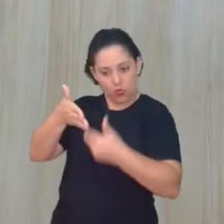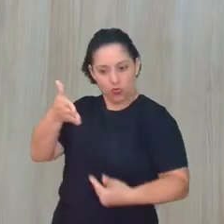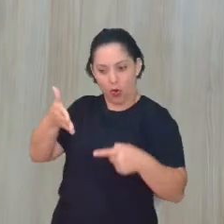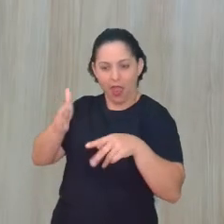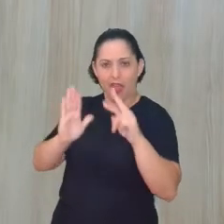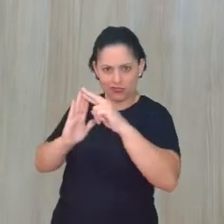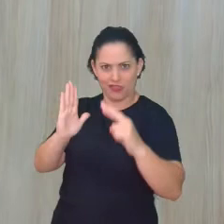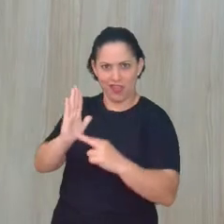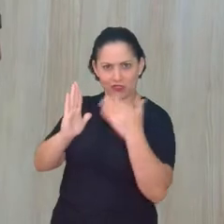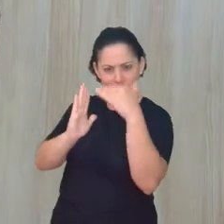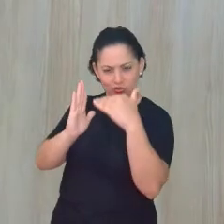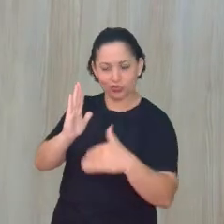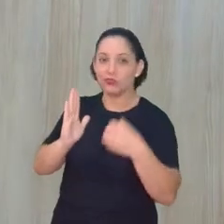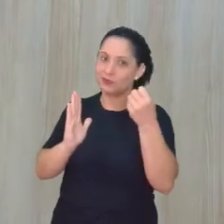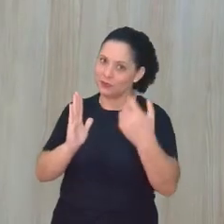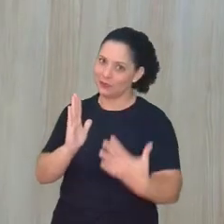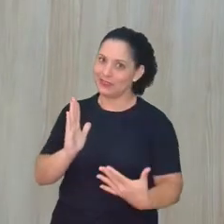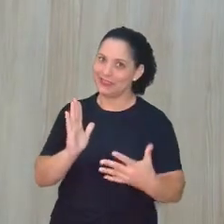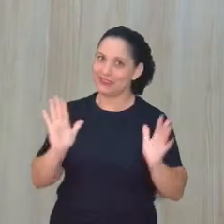manual.